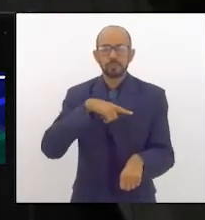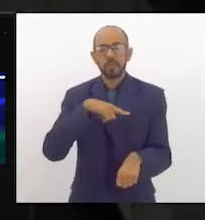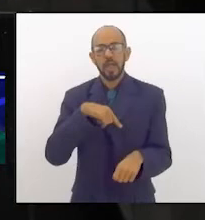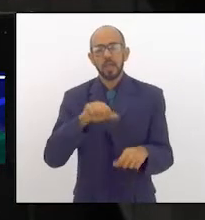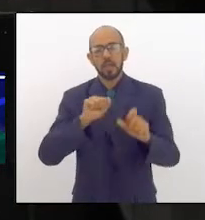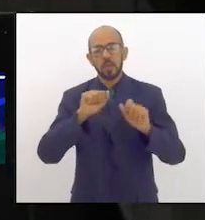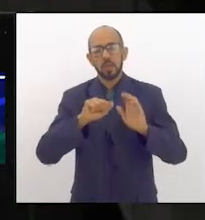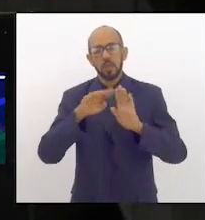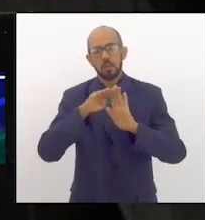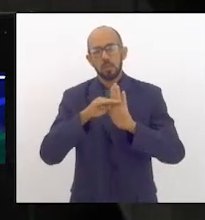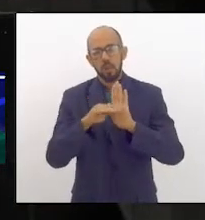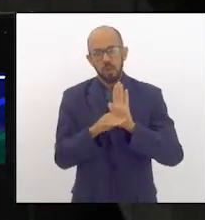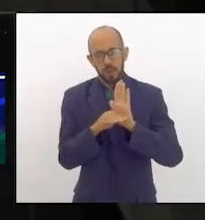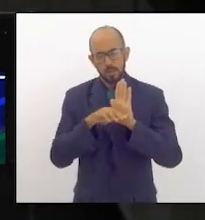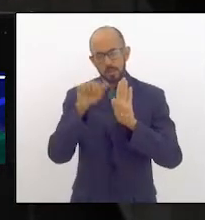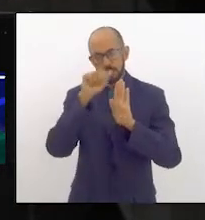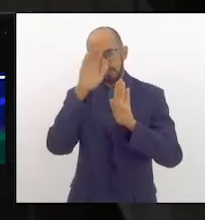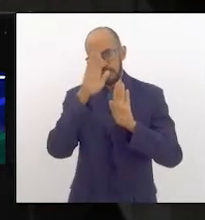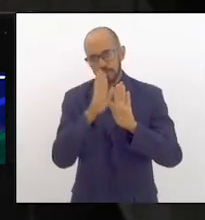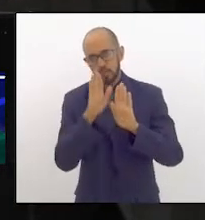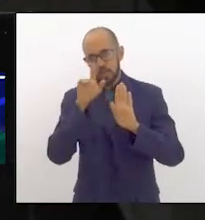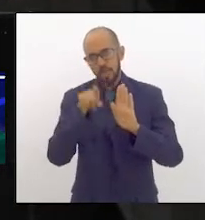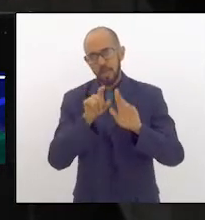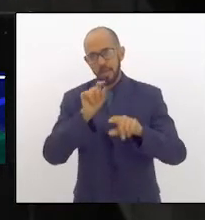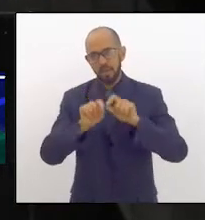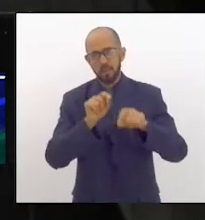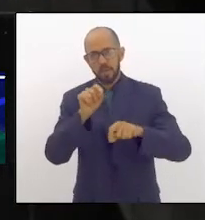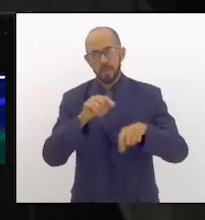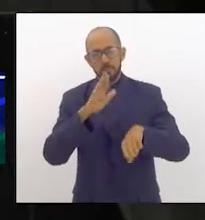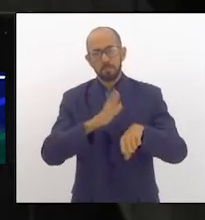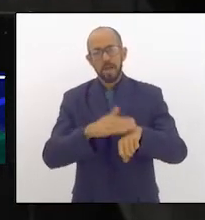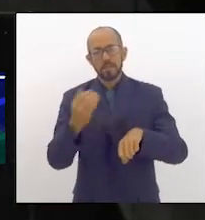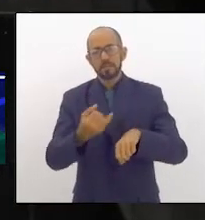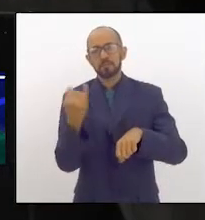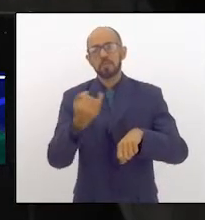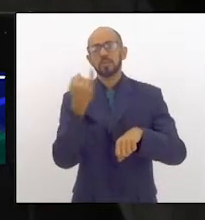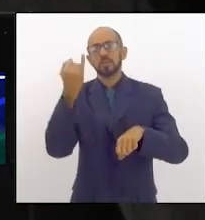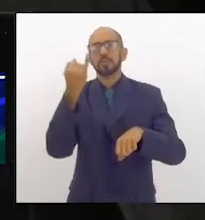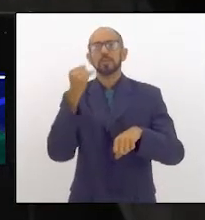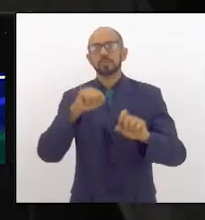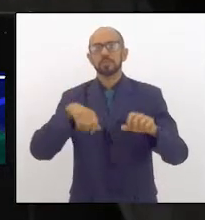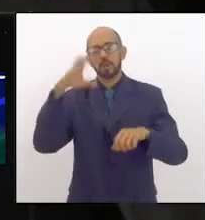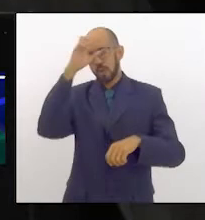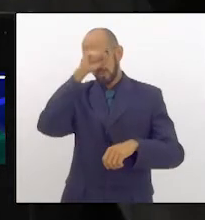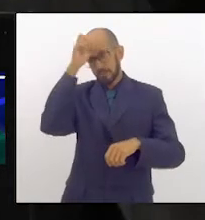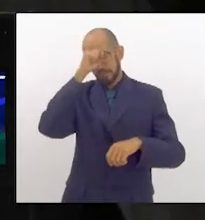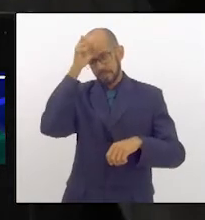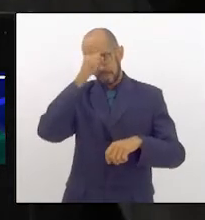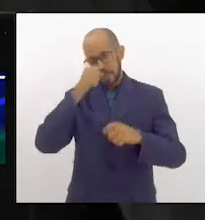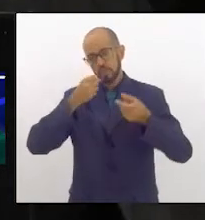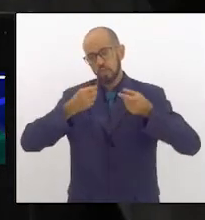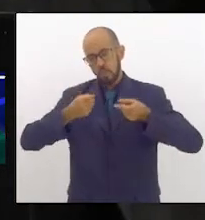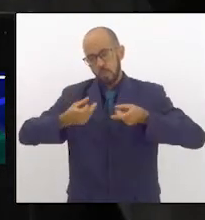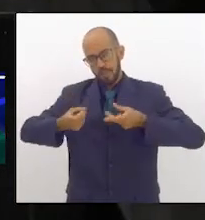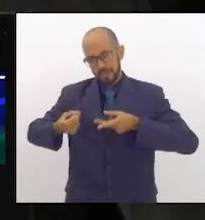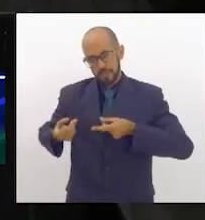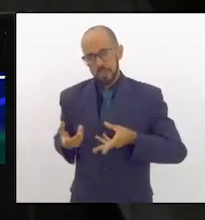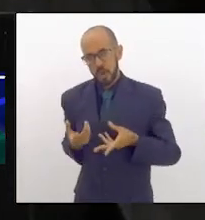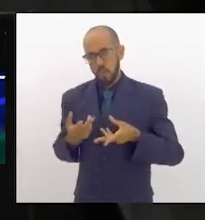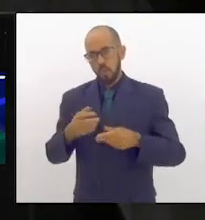que no Brasil é disparado o programa mais importante da área de aprendizagem comercial